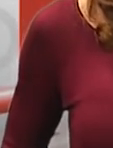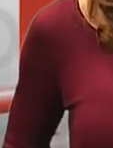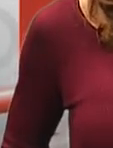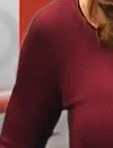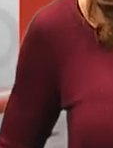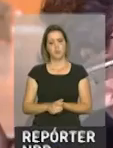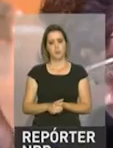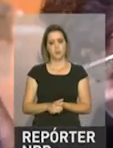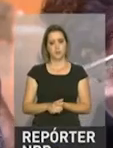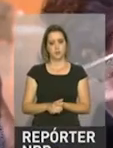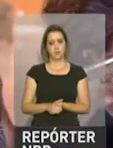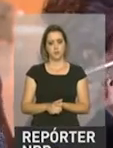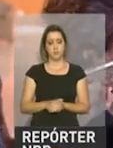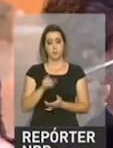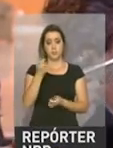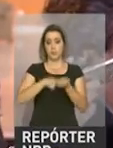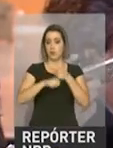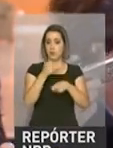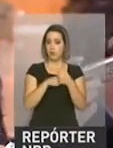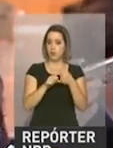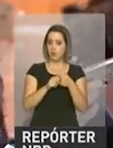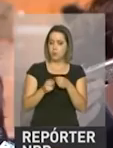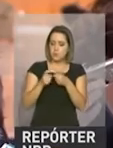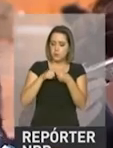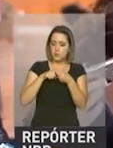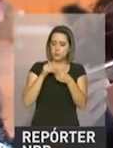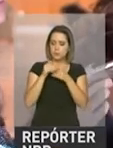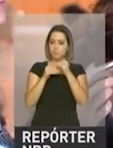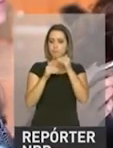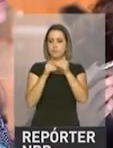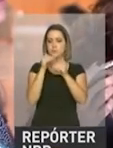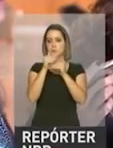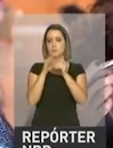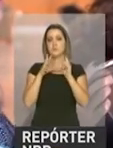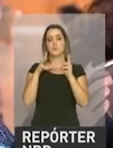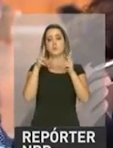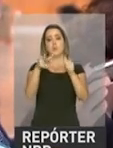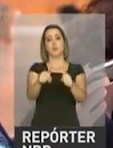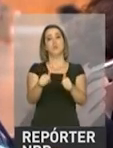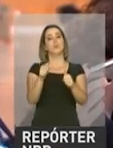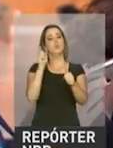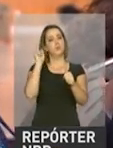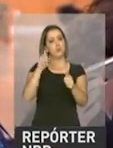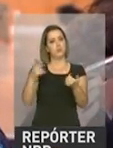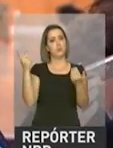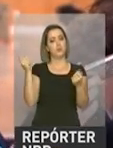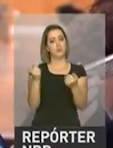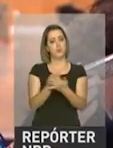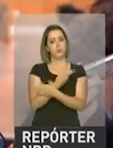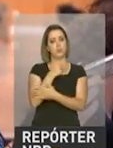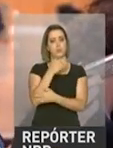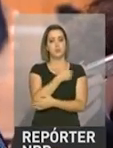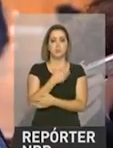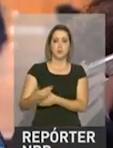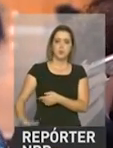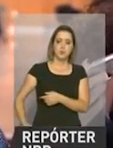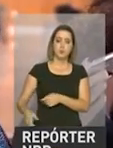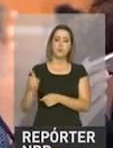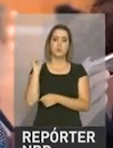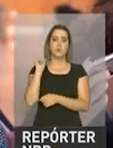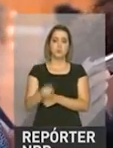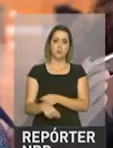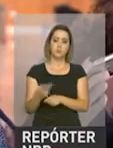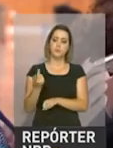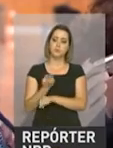de reais. A economia está reagindo, todas as medidas adotadas pelo governo também são